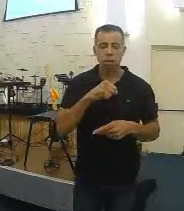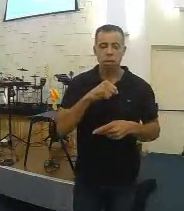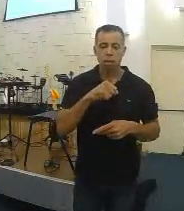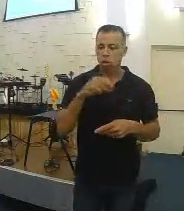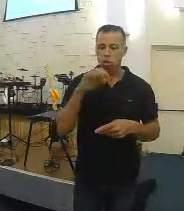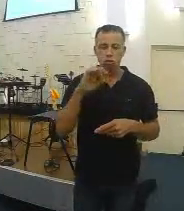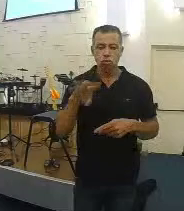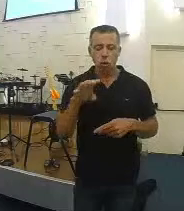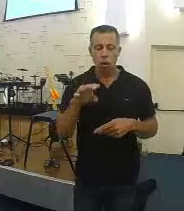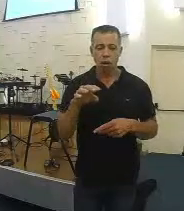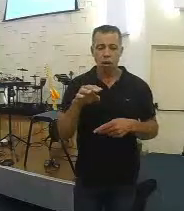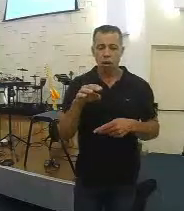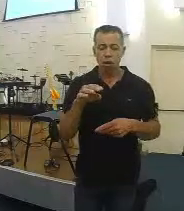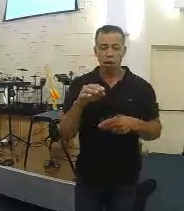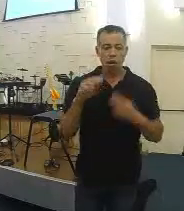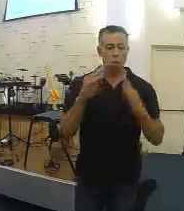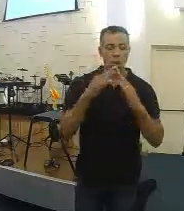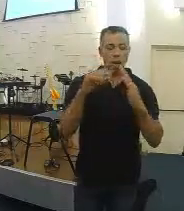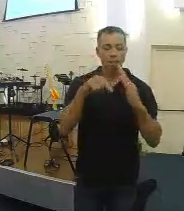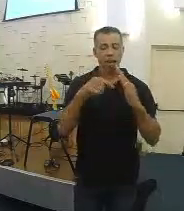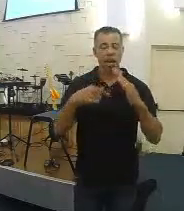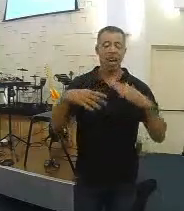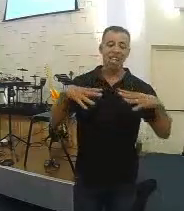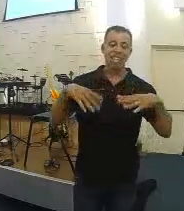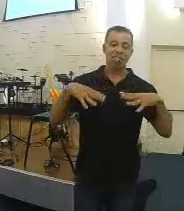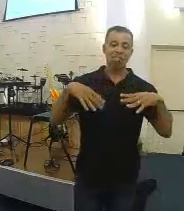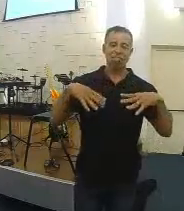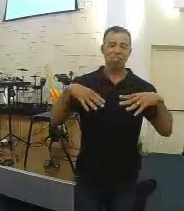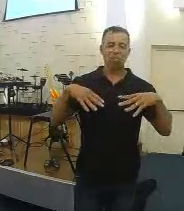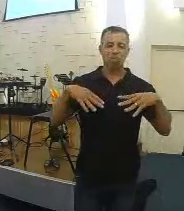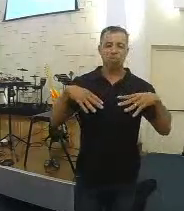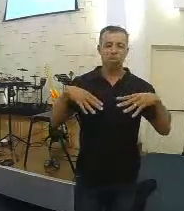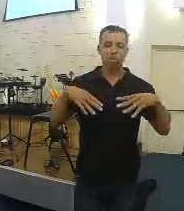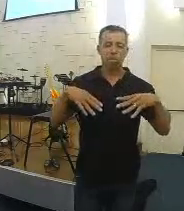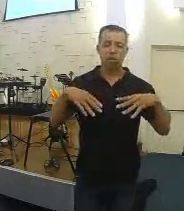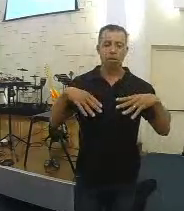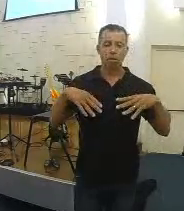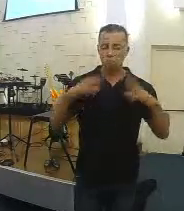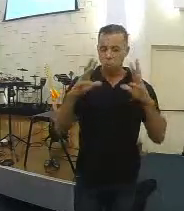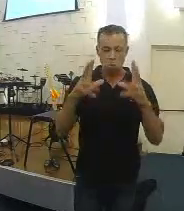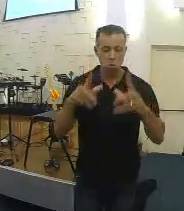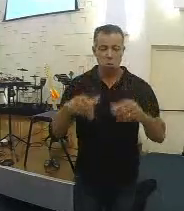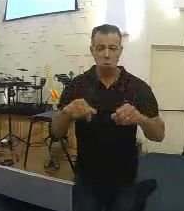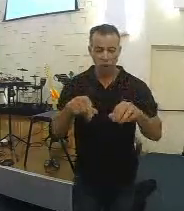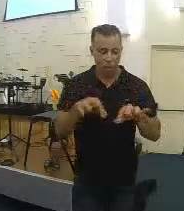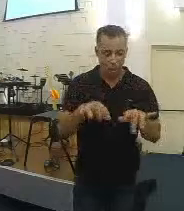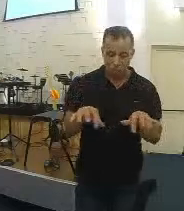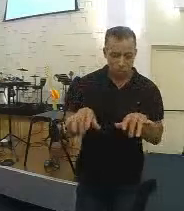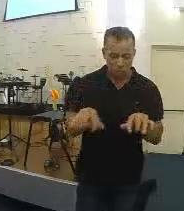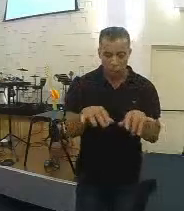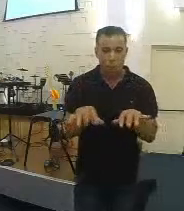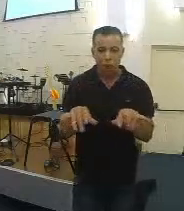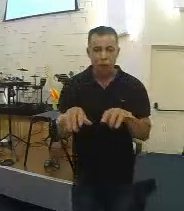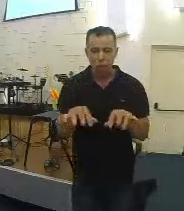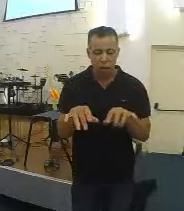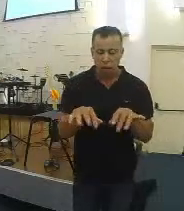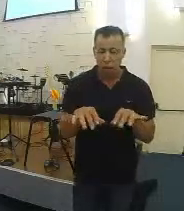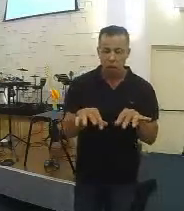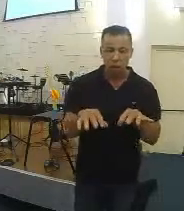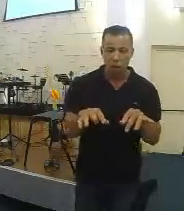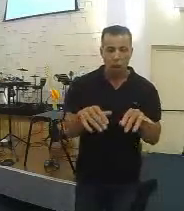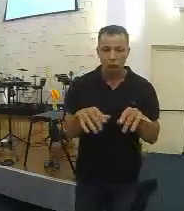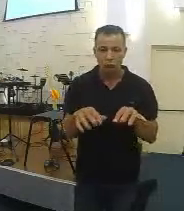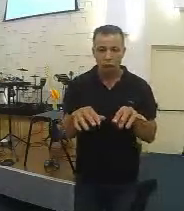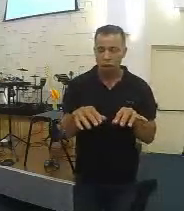da energia elétrica dos pais, da casa dos pais, do sinal de internet dos pais, do computador comprado pelos pais,